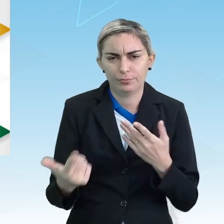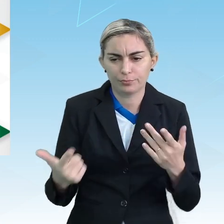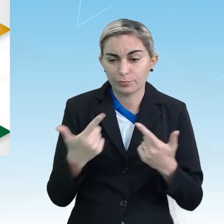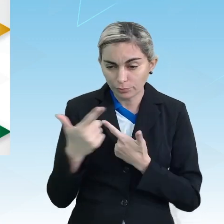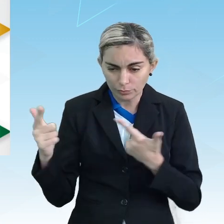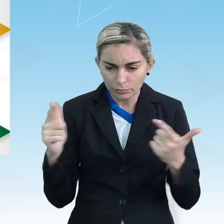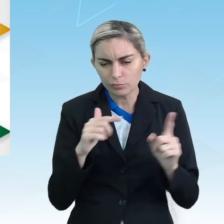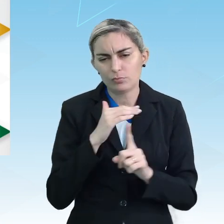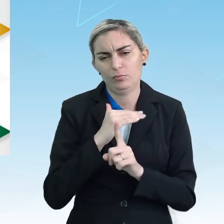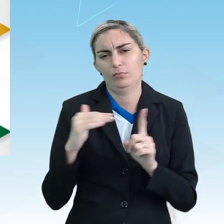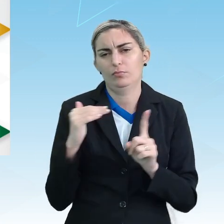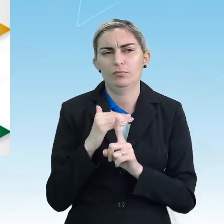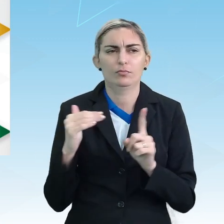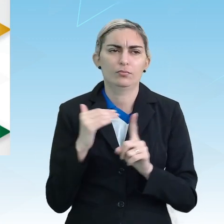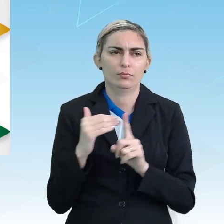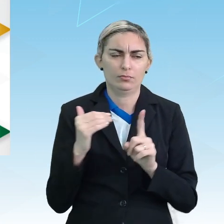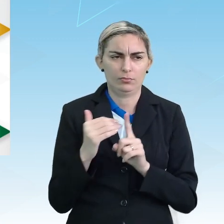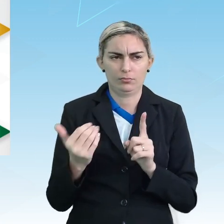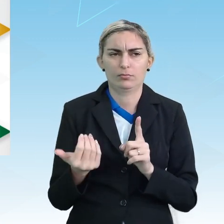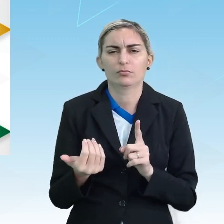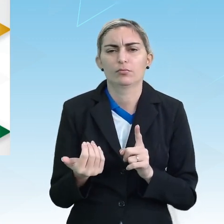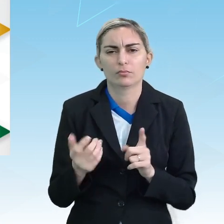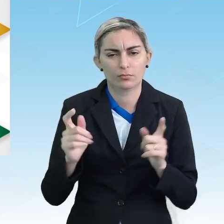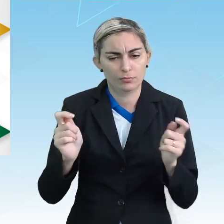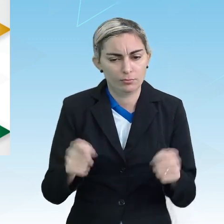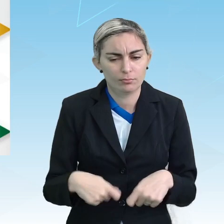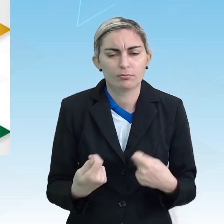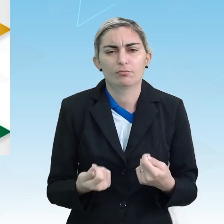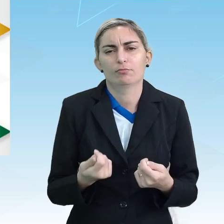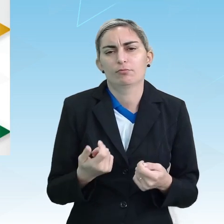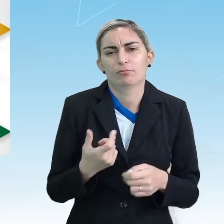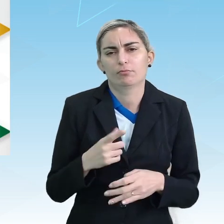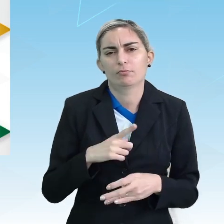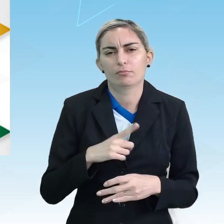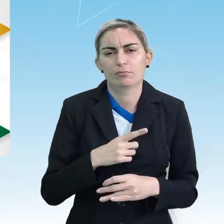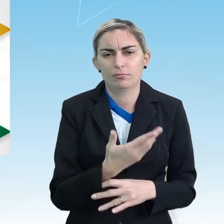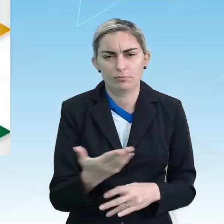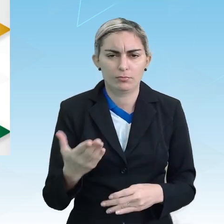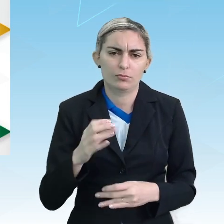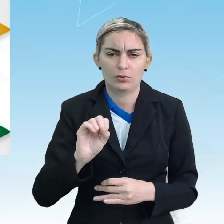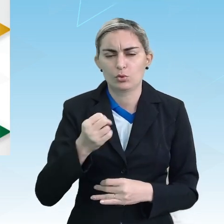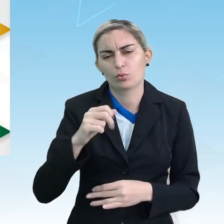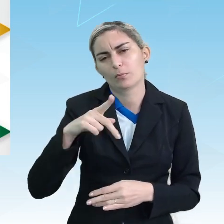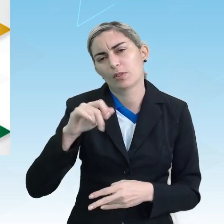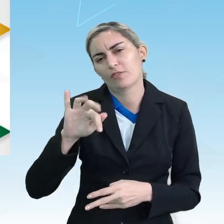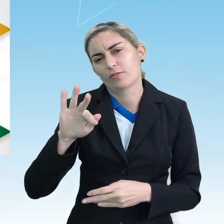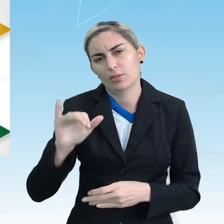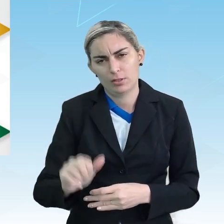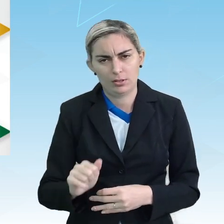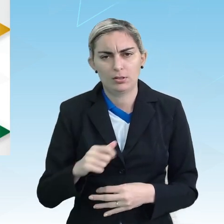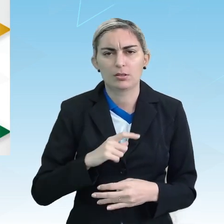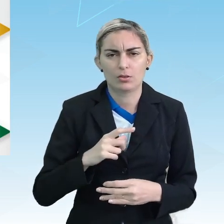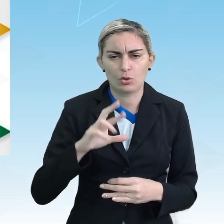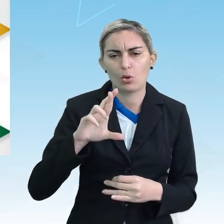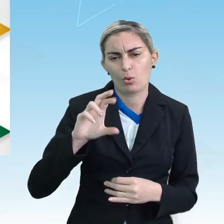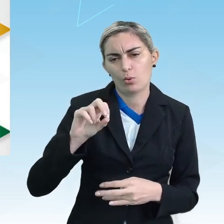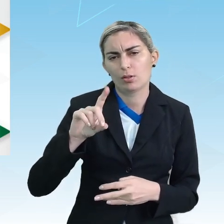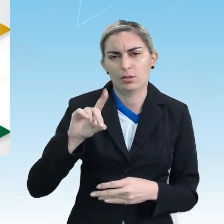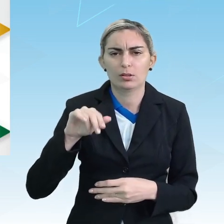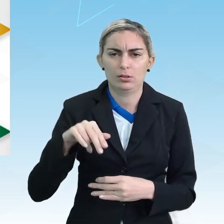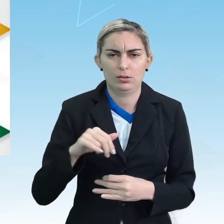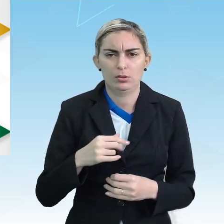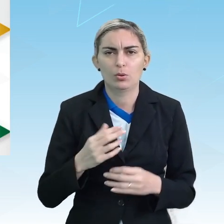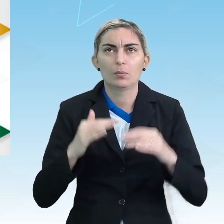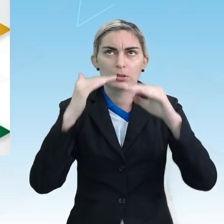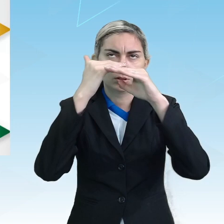outra metade da força ela vai ser exercida pela superfície que prende a rodana como